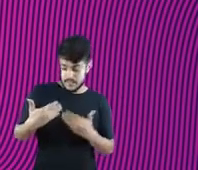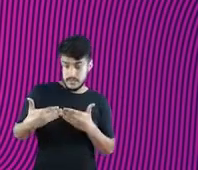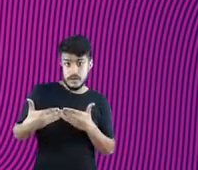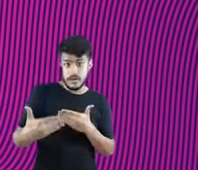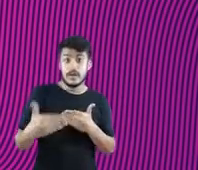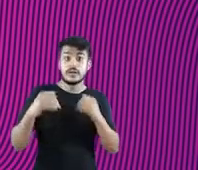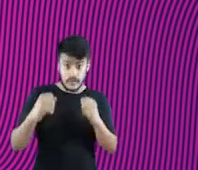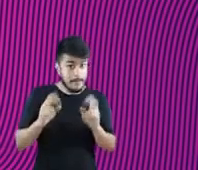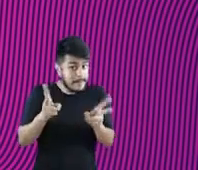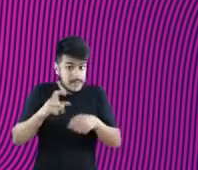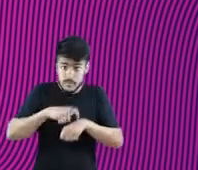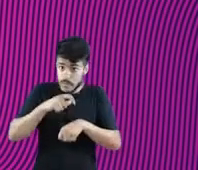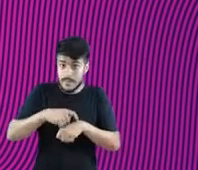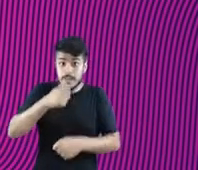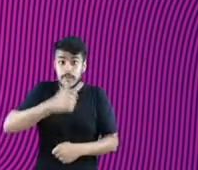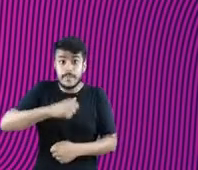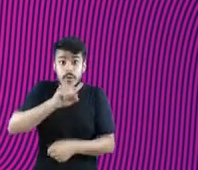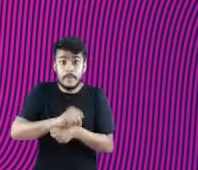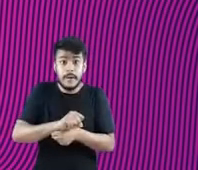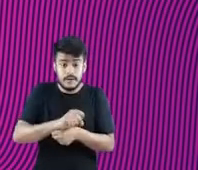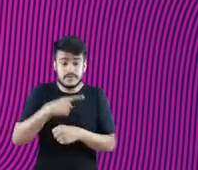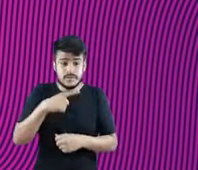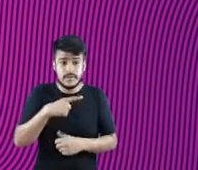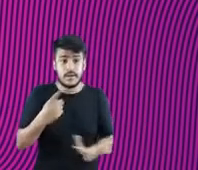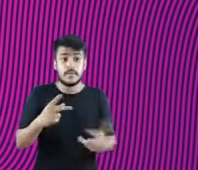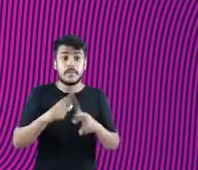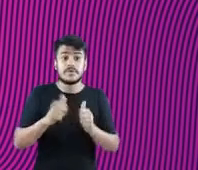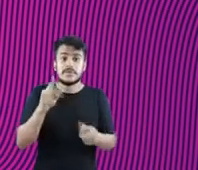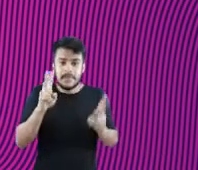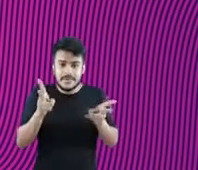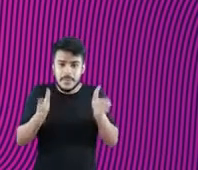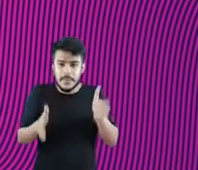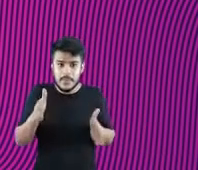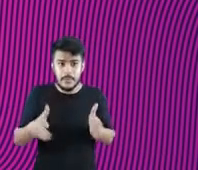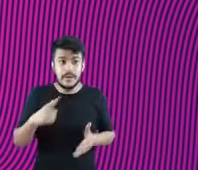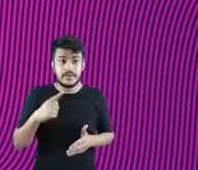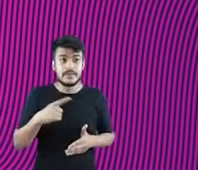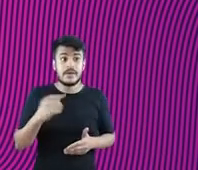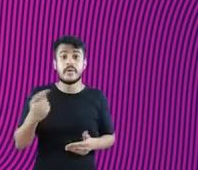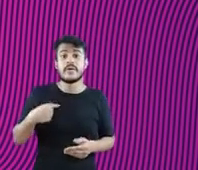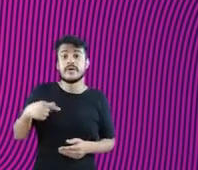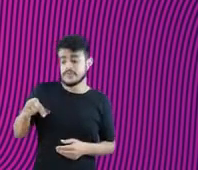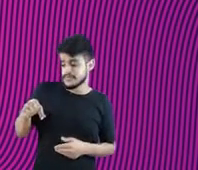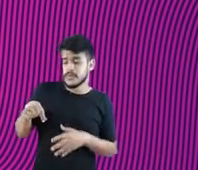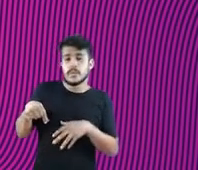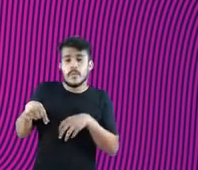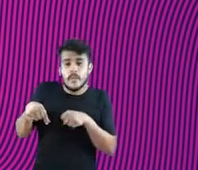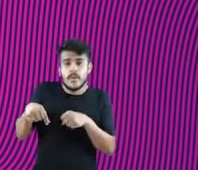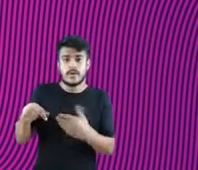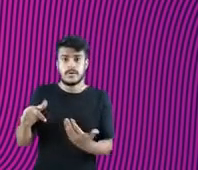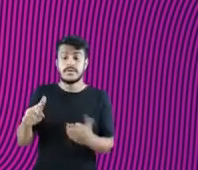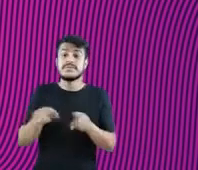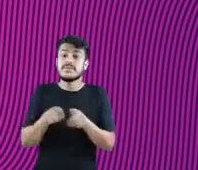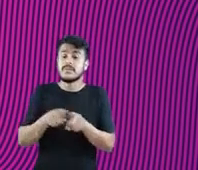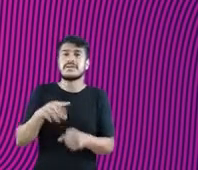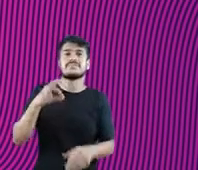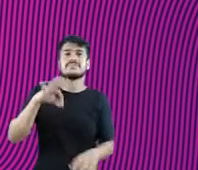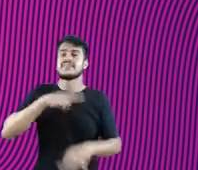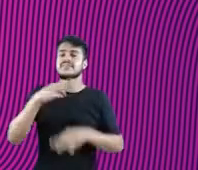na menopausa, e ela, naquele momento que ela está tendo ressecamento vaginal, perda de libido, e,